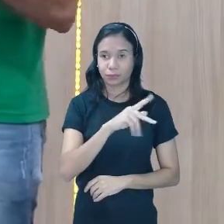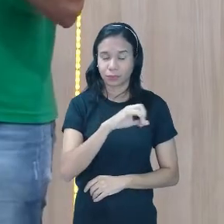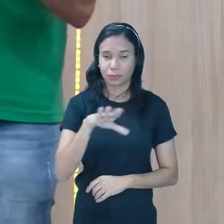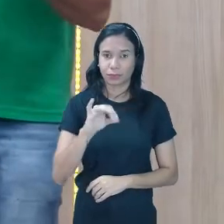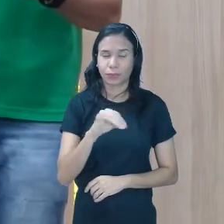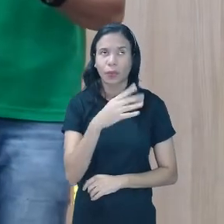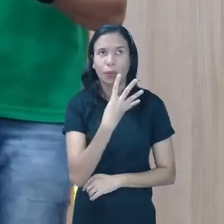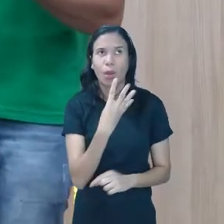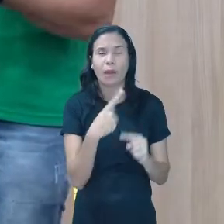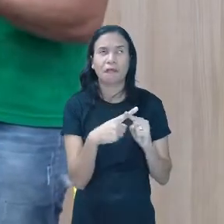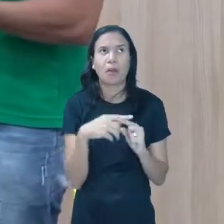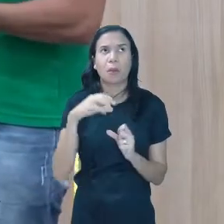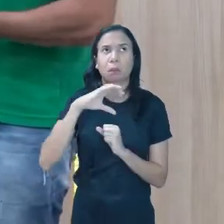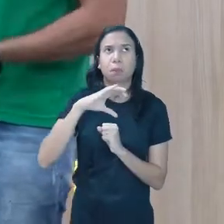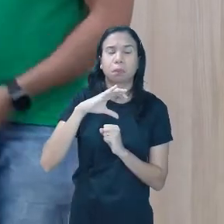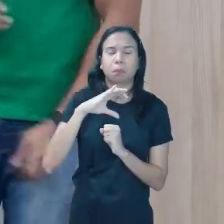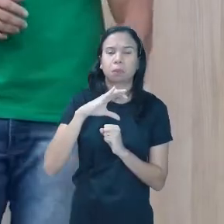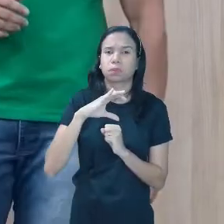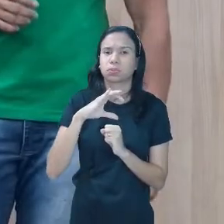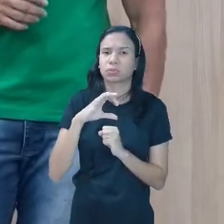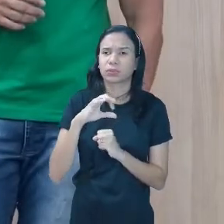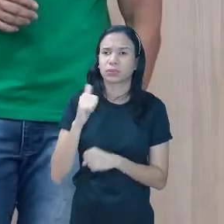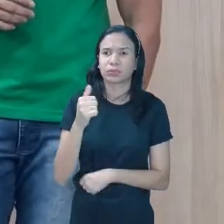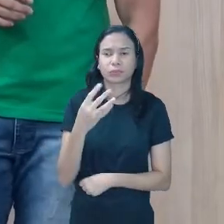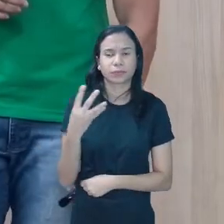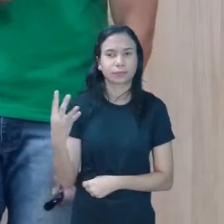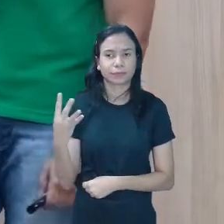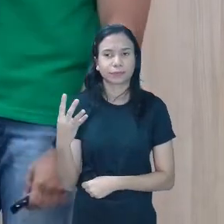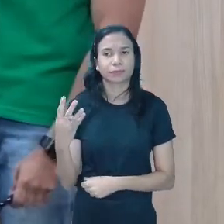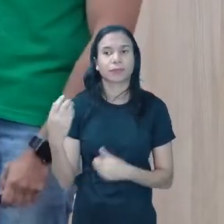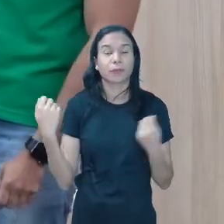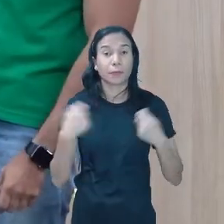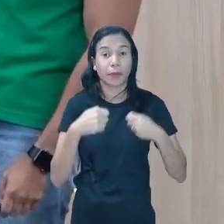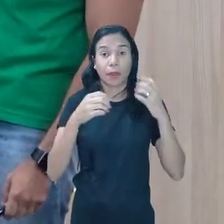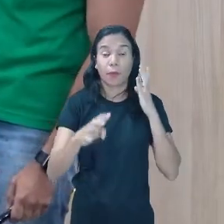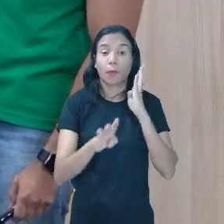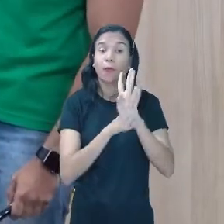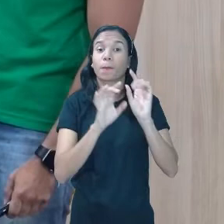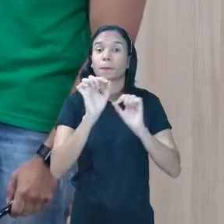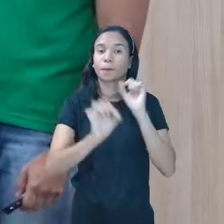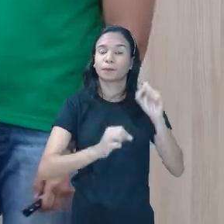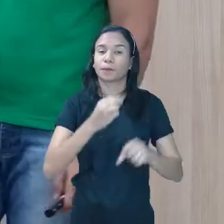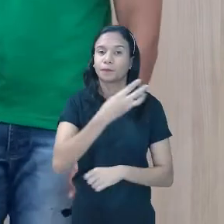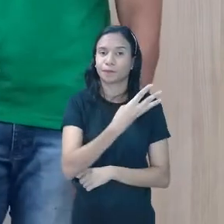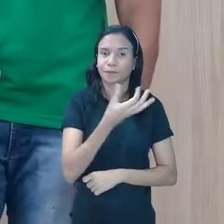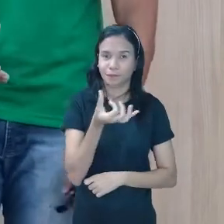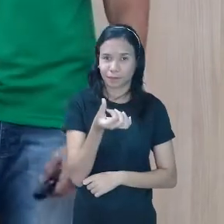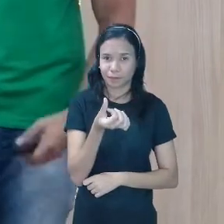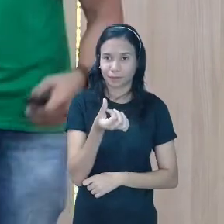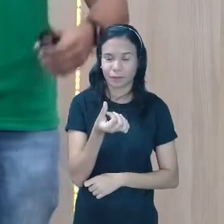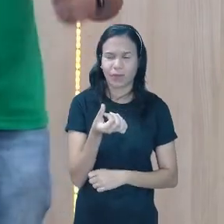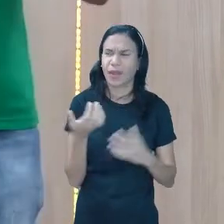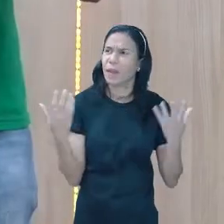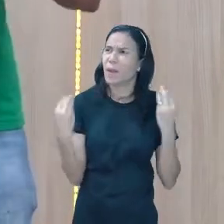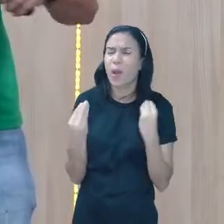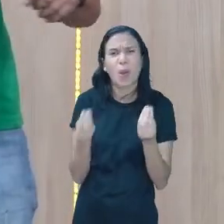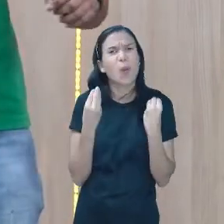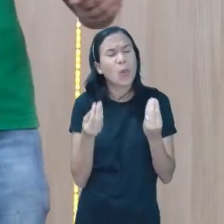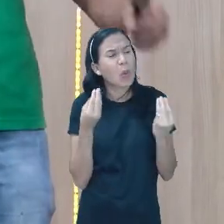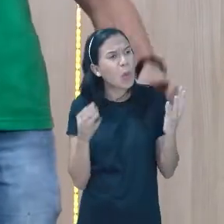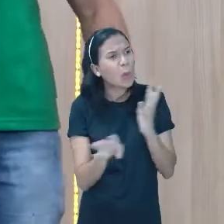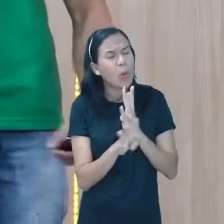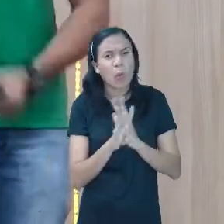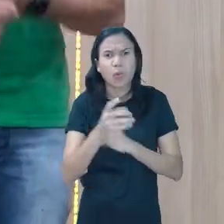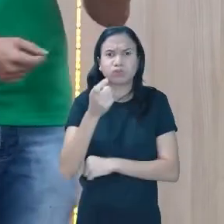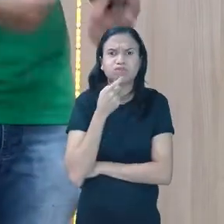4 vezes quanto dá igual a 144? Você descobre que é 36. Pedro, como é que eu faço para